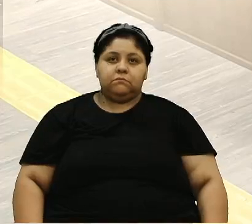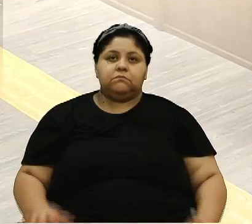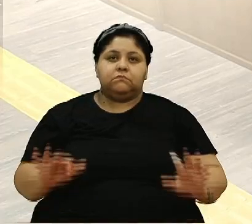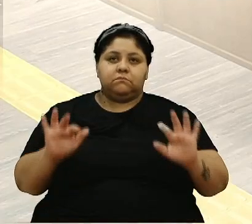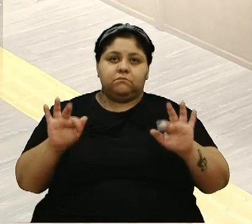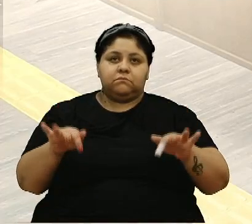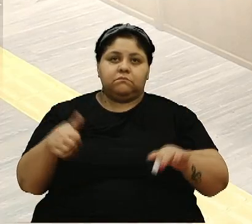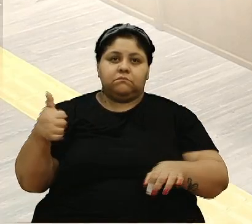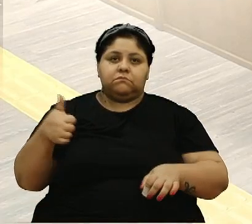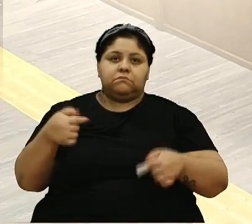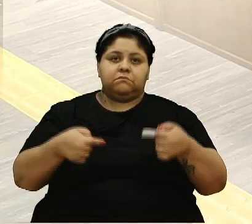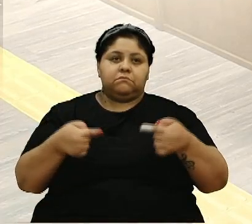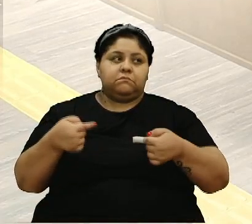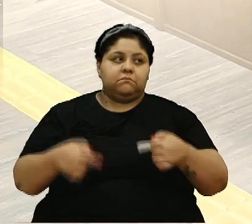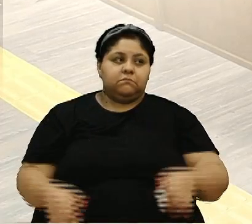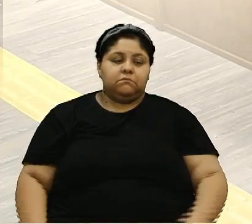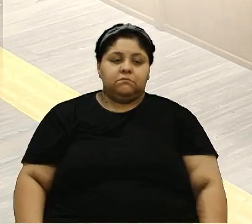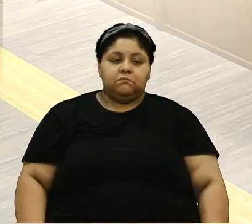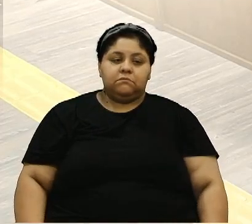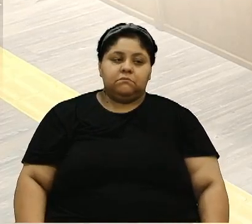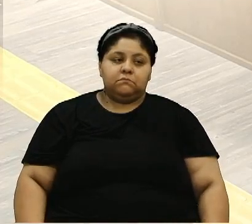Encerrada a primeira discussão.